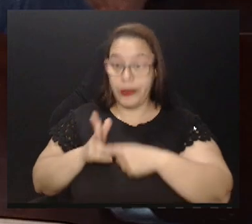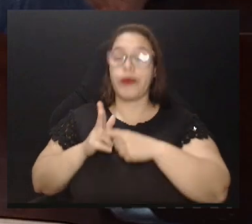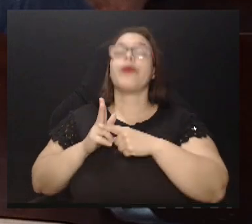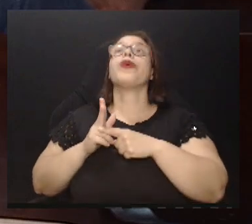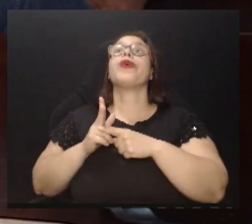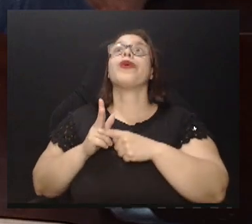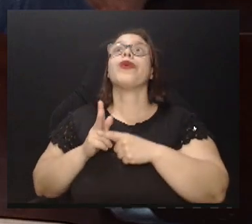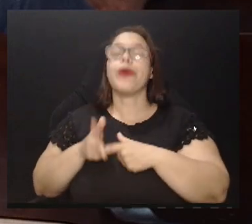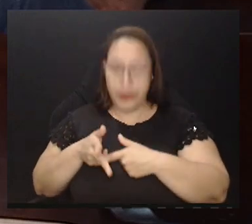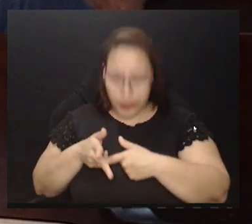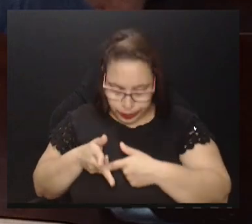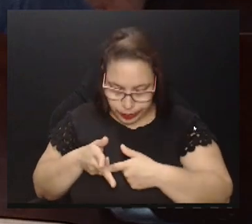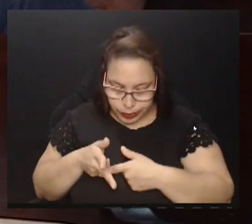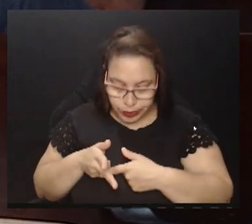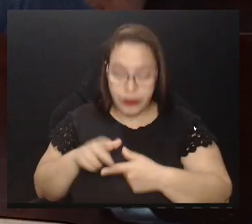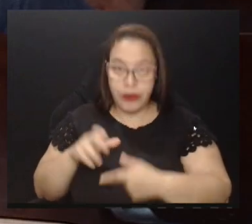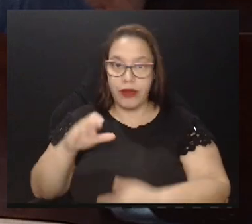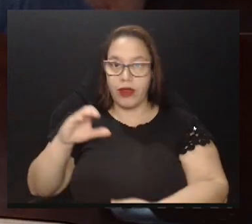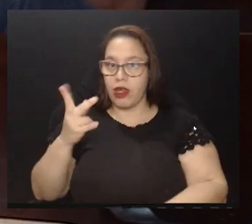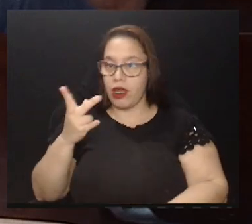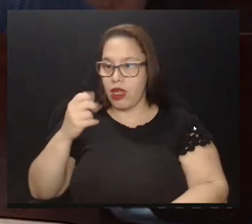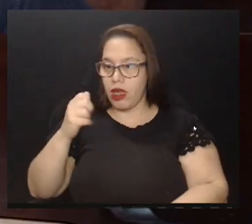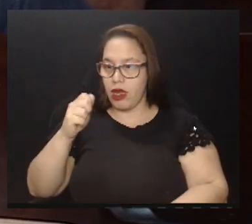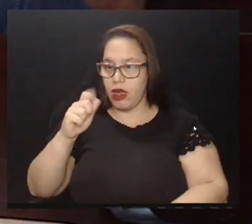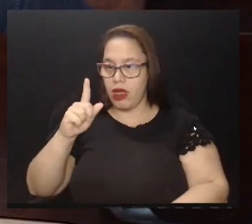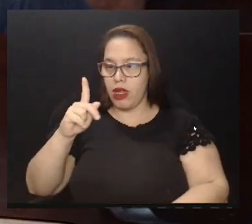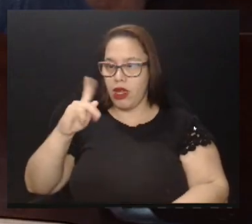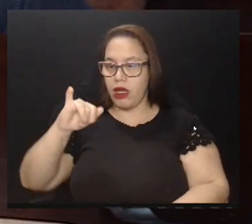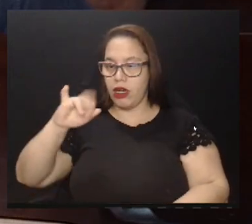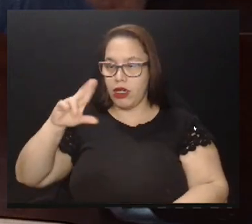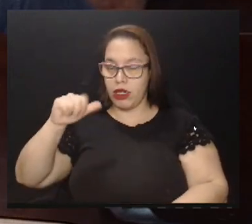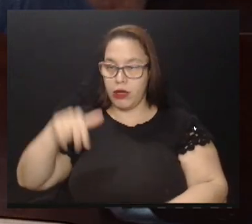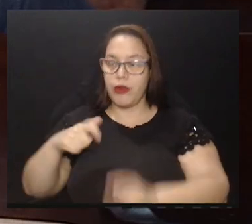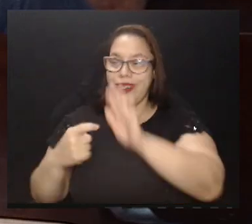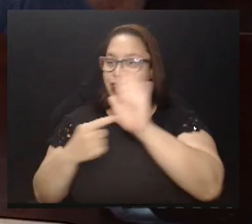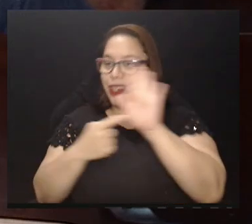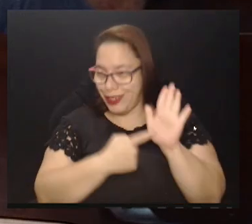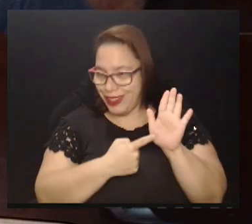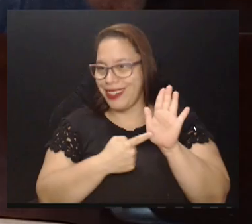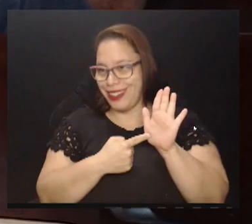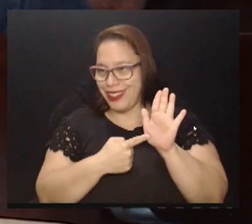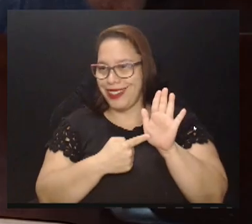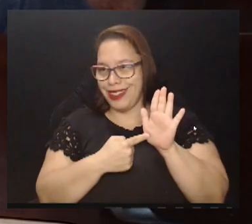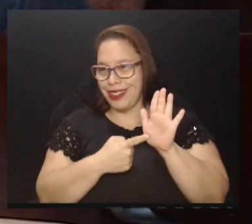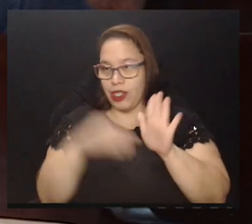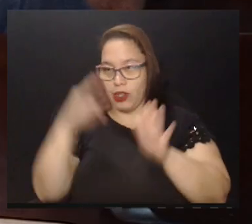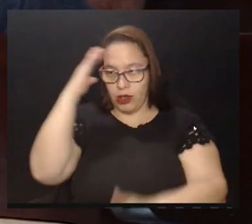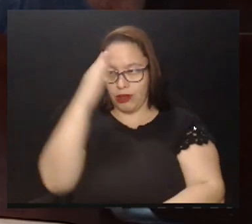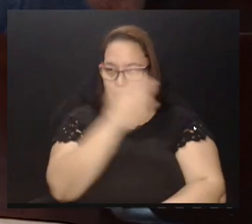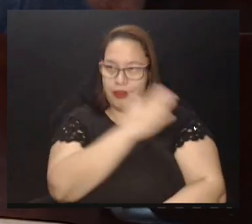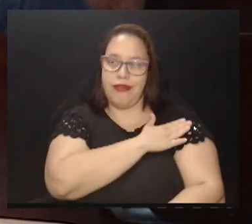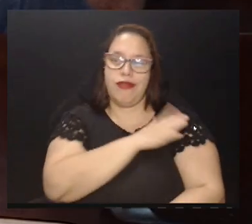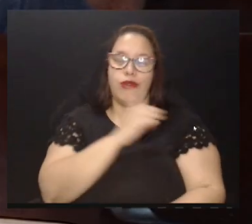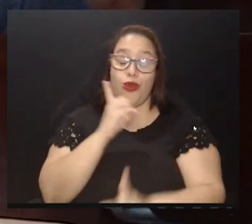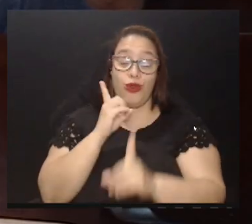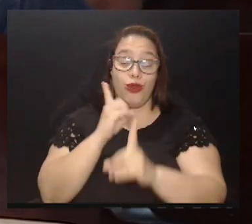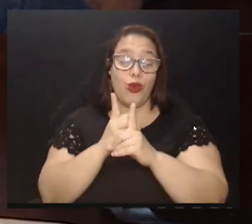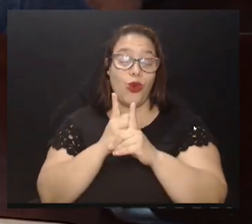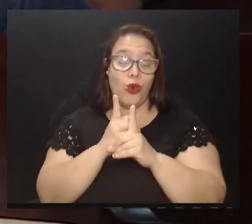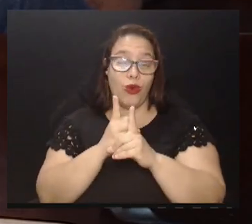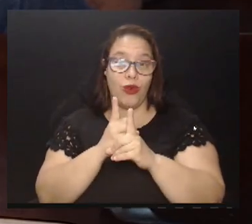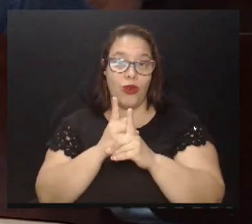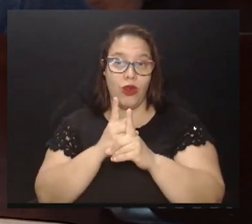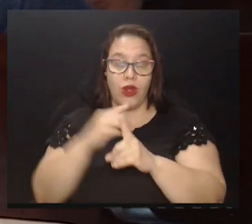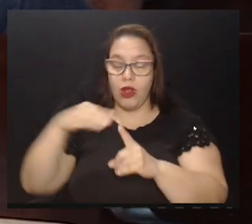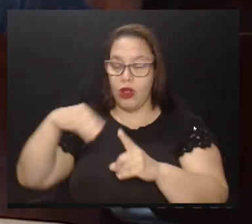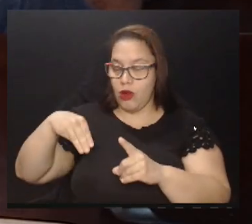filme do Chaplin que eu acho ótimo, que ele mostra o grande ditador, que ele mostra o encontro do Mussolini com o